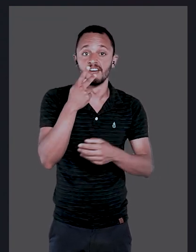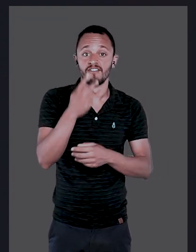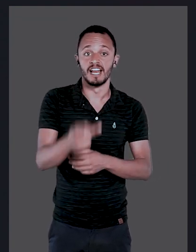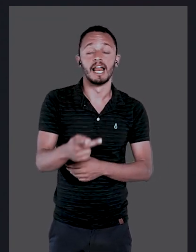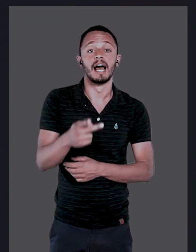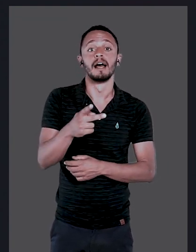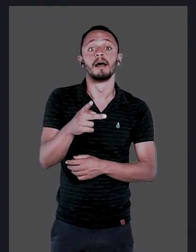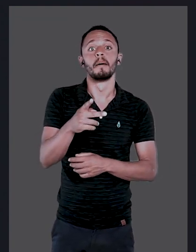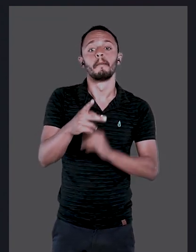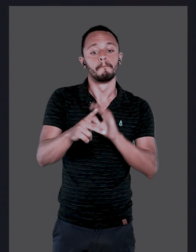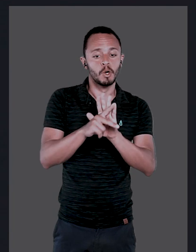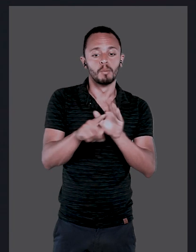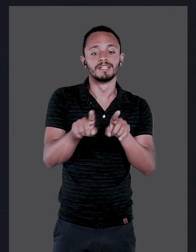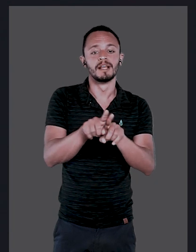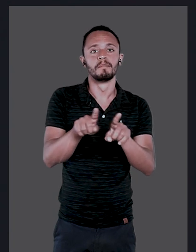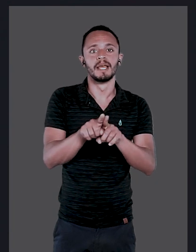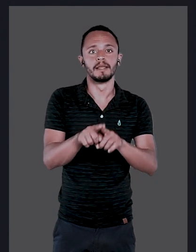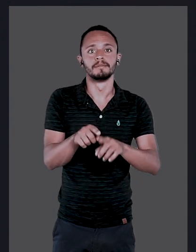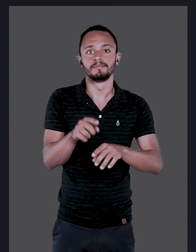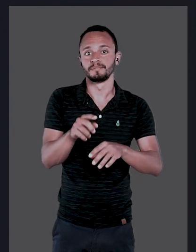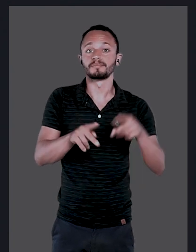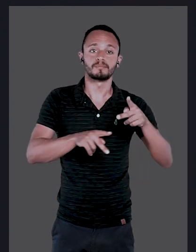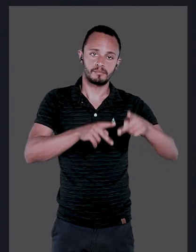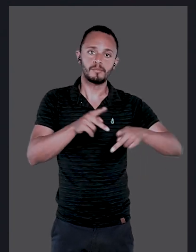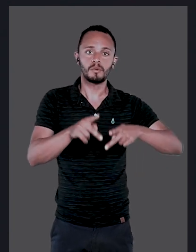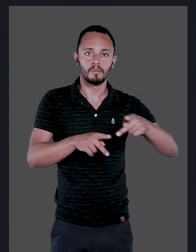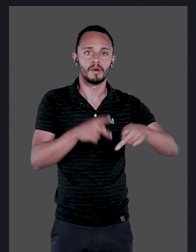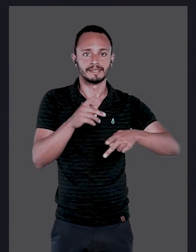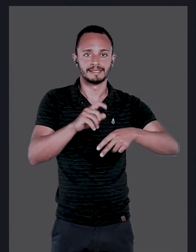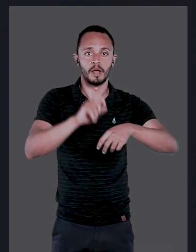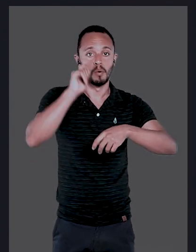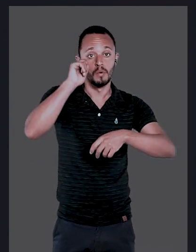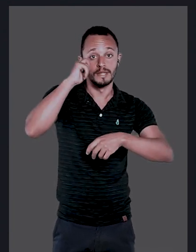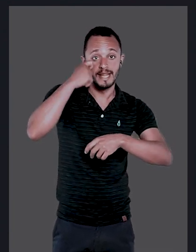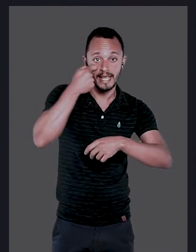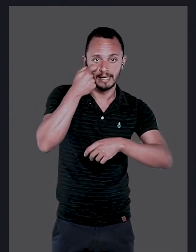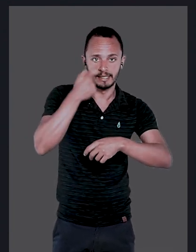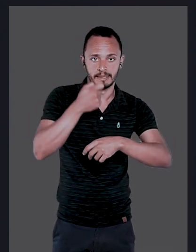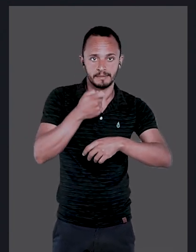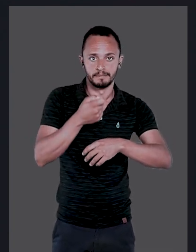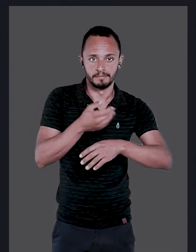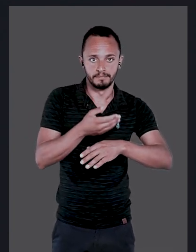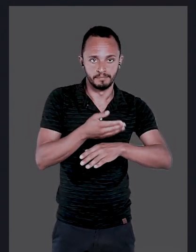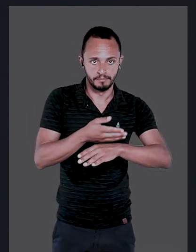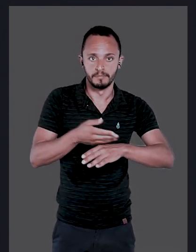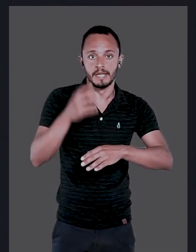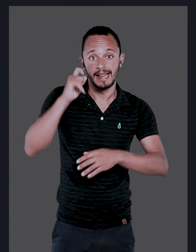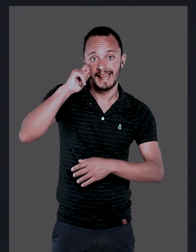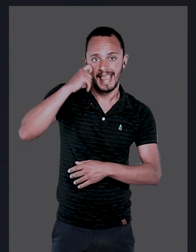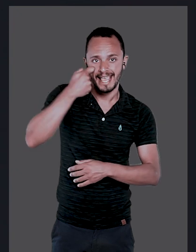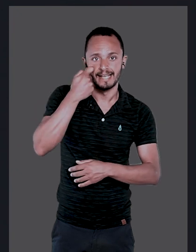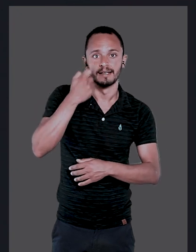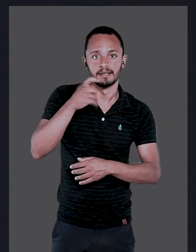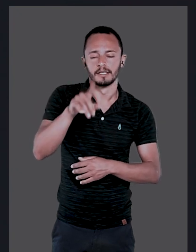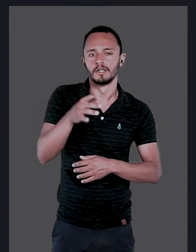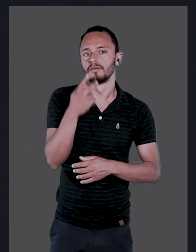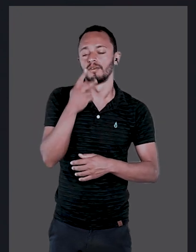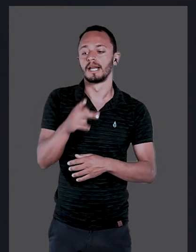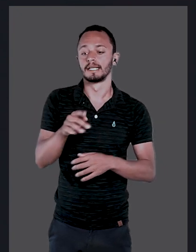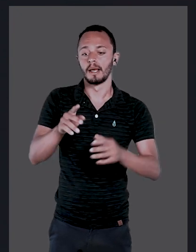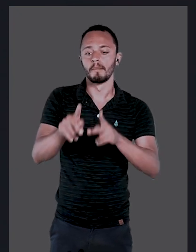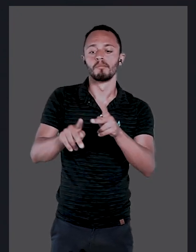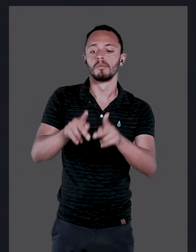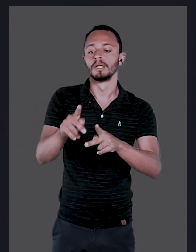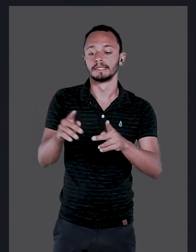E eu queria muito debater a questão racial, queria muito incluir a questão dos povos negros. E então essas